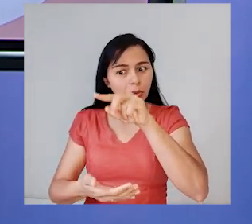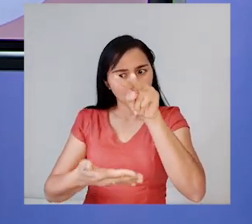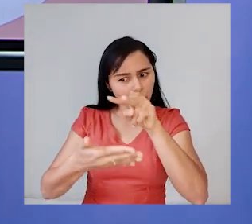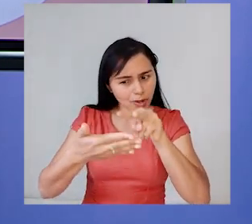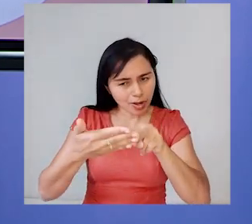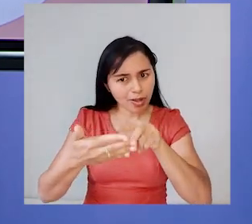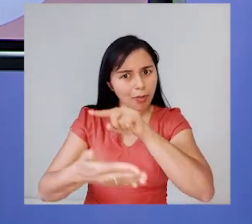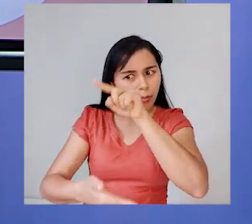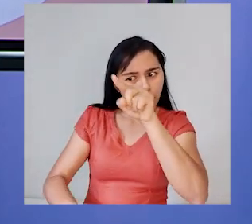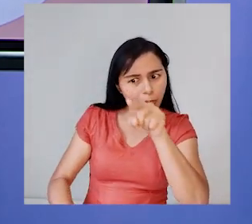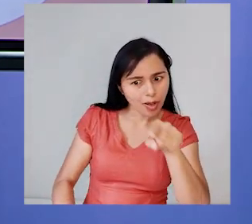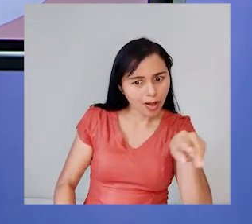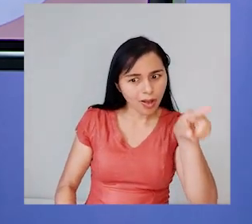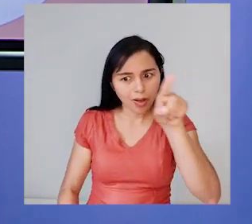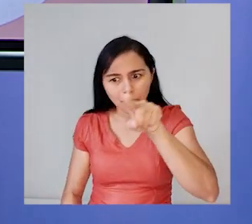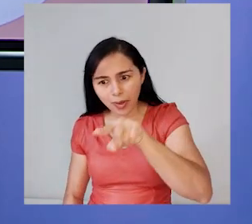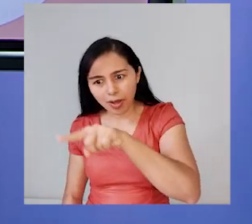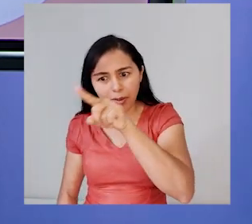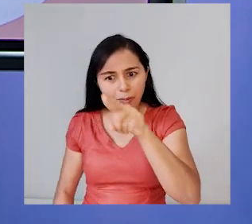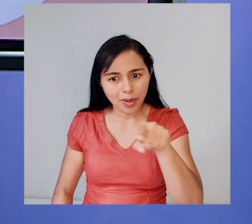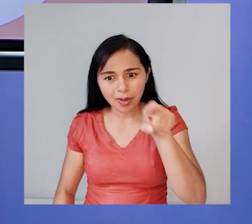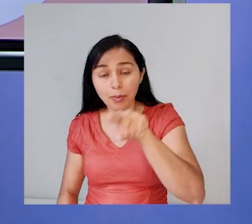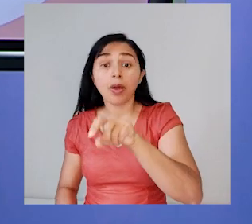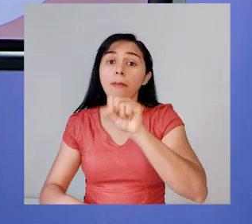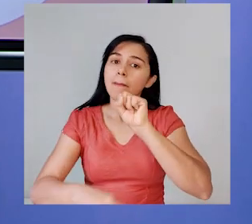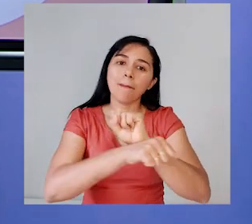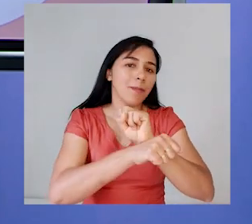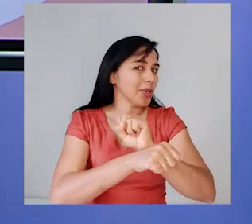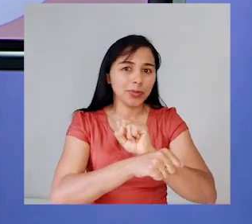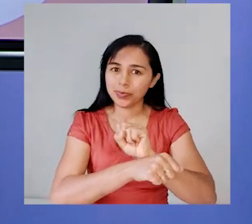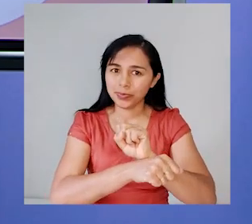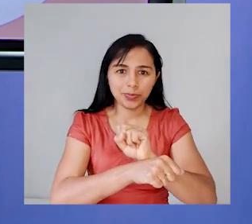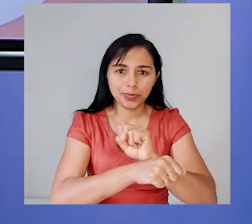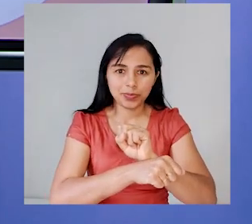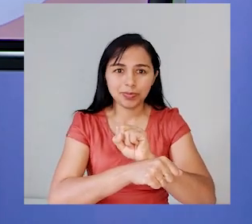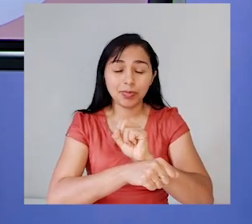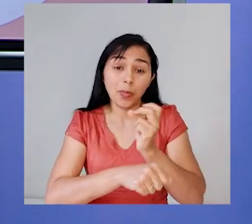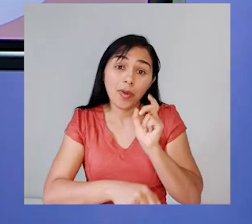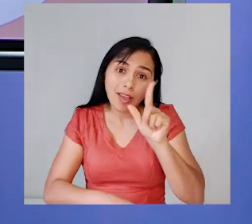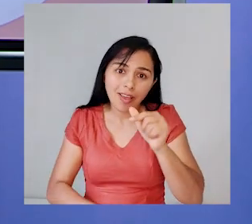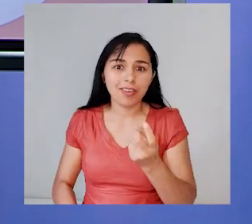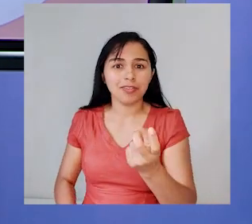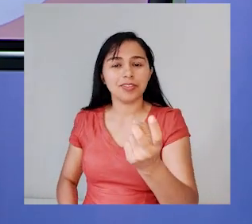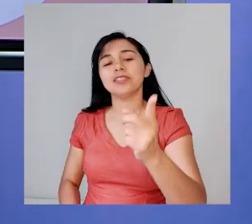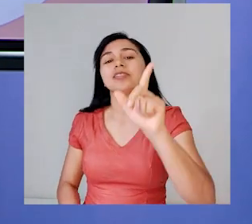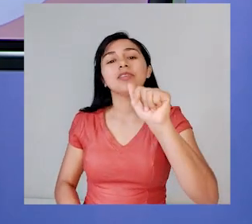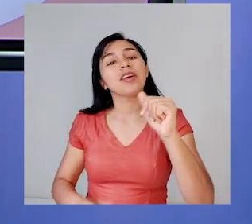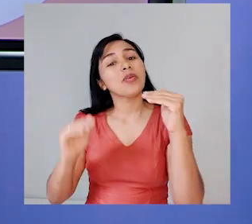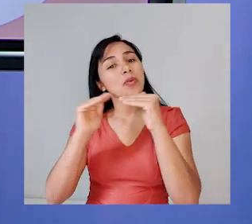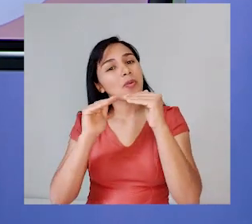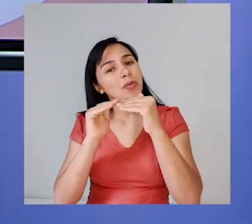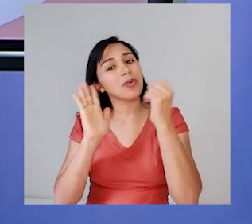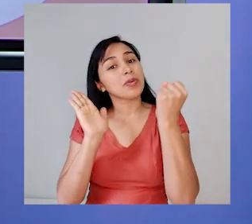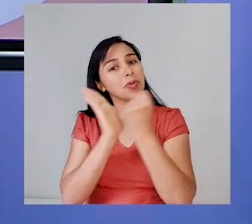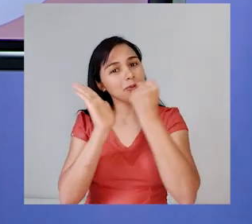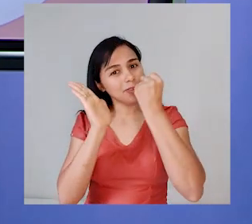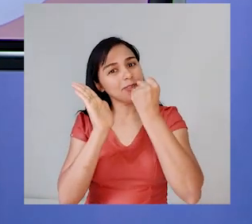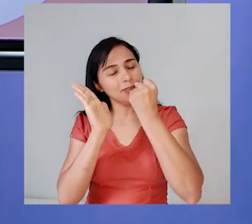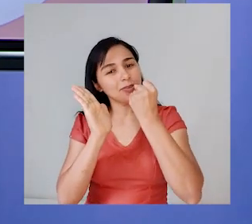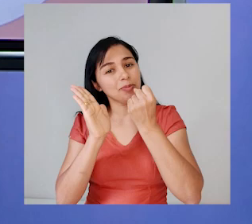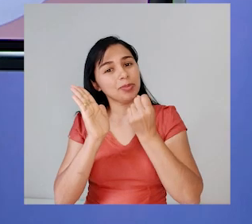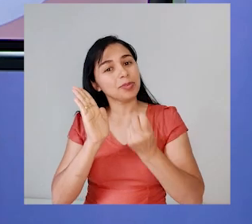fim. Então, ele fala de infinito, ele traz o símbolo do infinito, e é como se esse texto, que parece ser de um verso